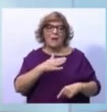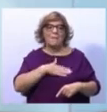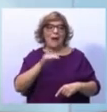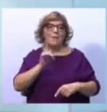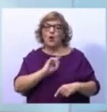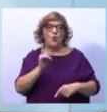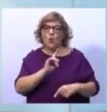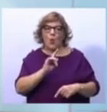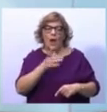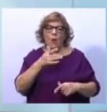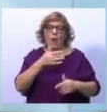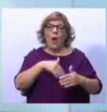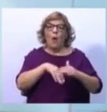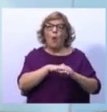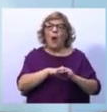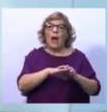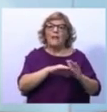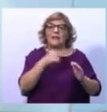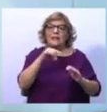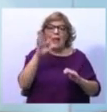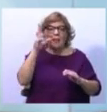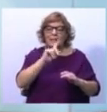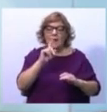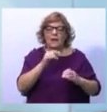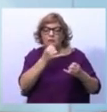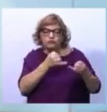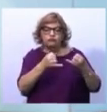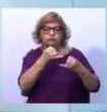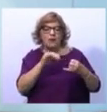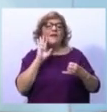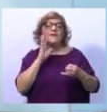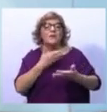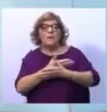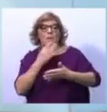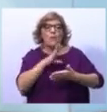um reservatório e a produção de leite é uma produção constante e que está dependente do estímulo do bebê.